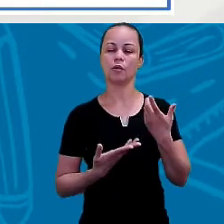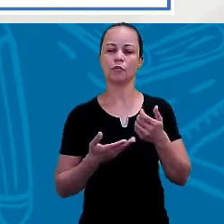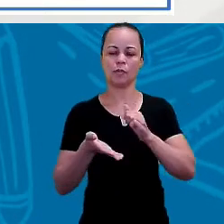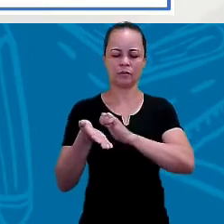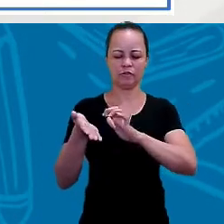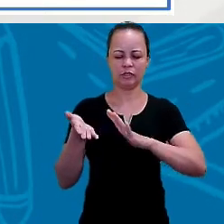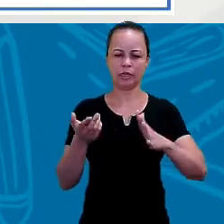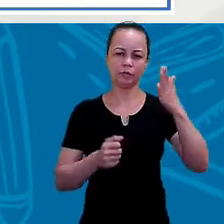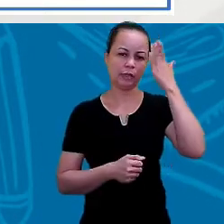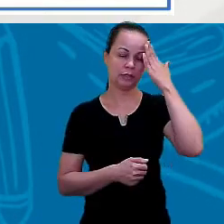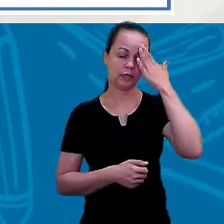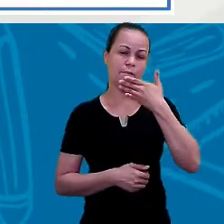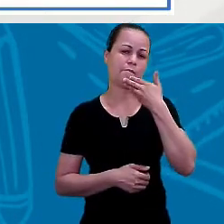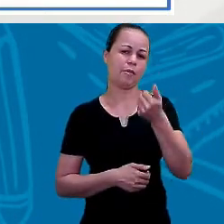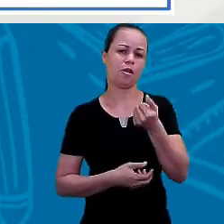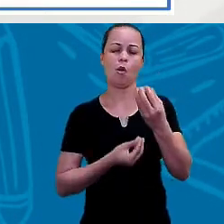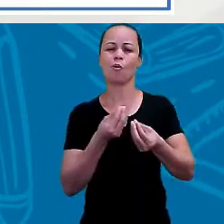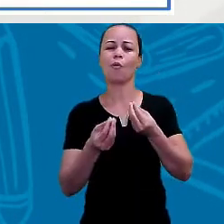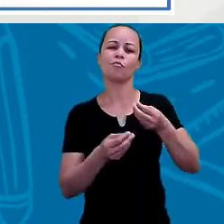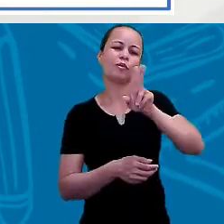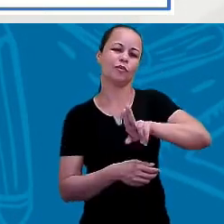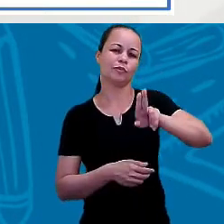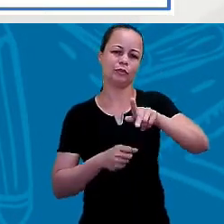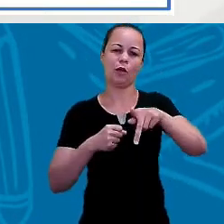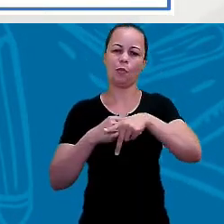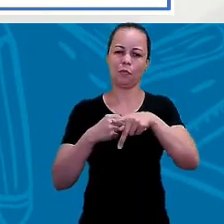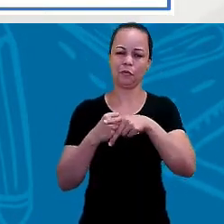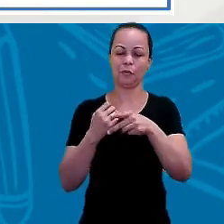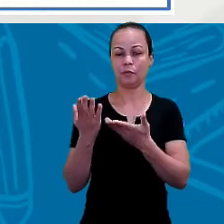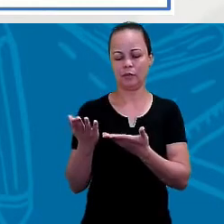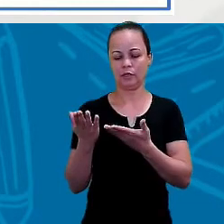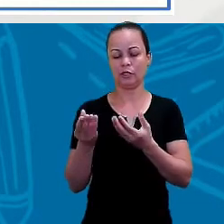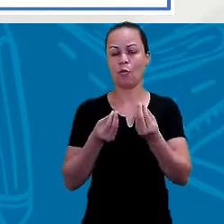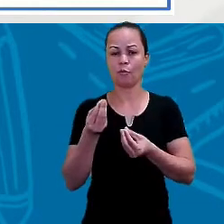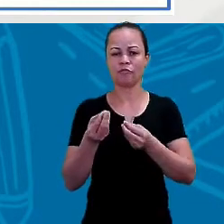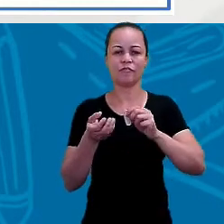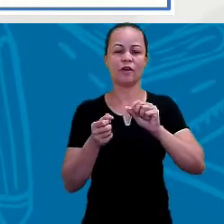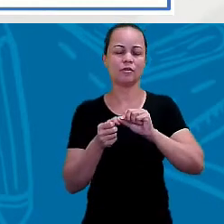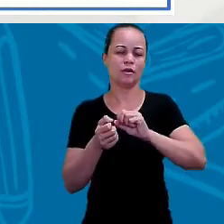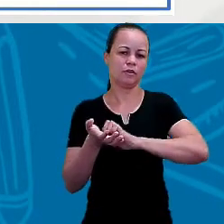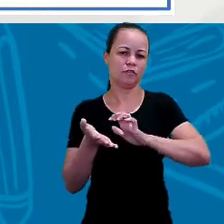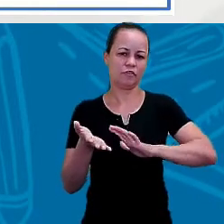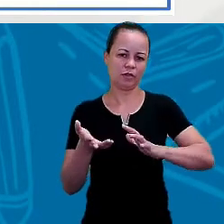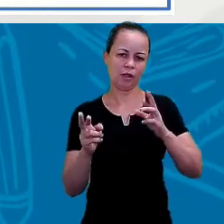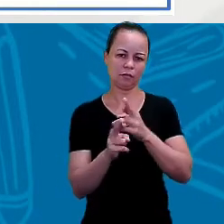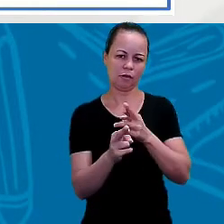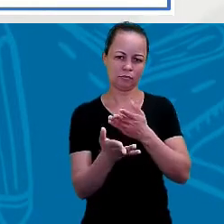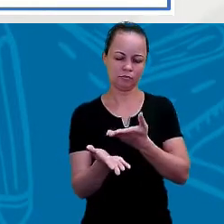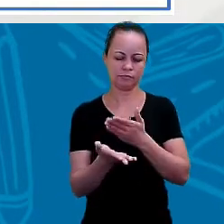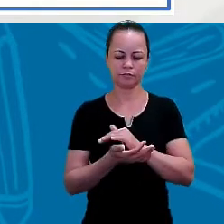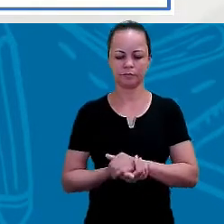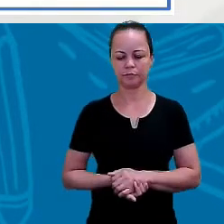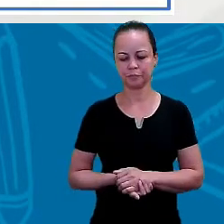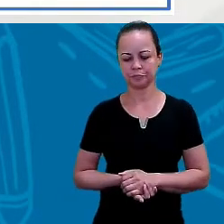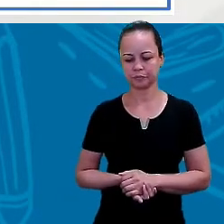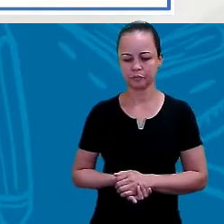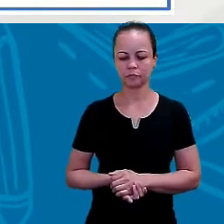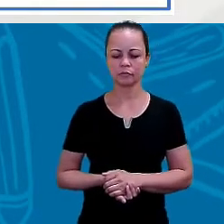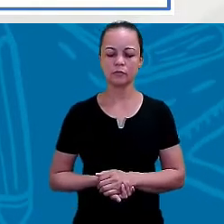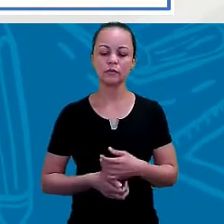entender melhor como usar, tá certo? Como fazer atividades relacionando a esse assunto. Então, pronomes